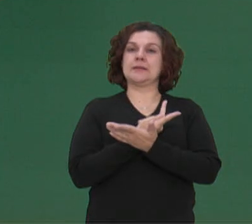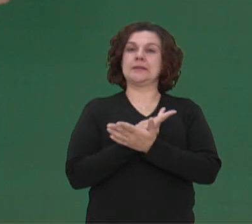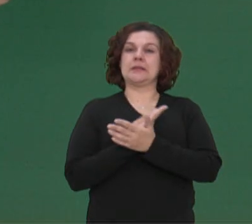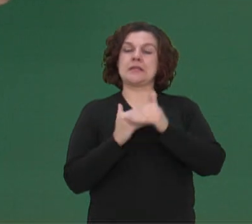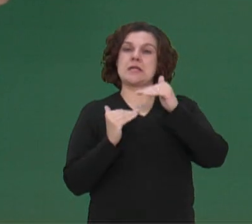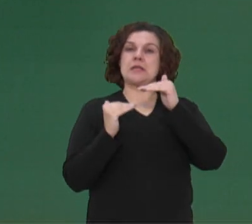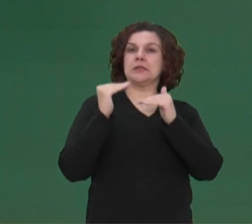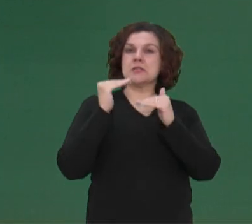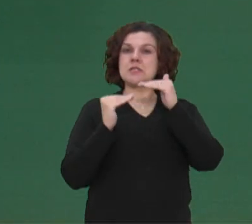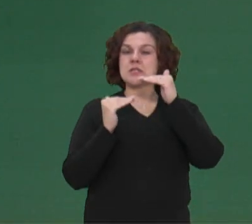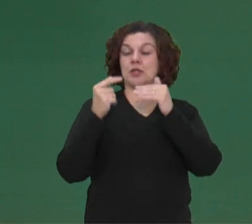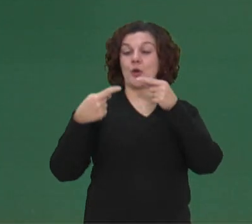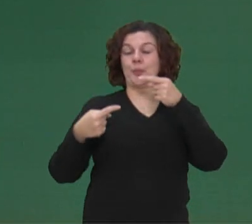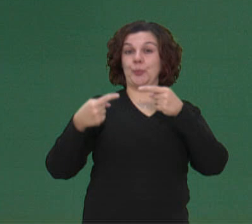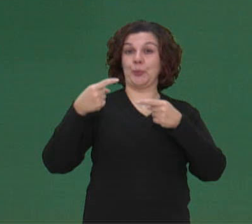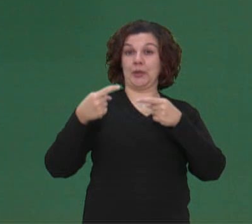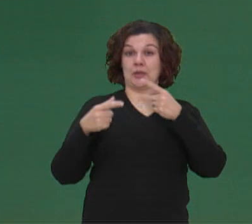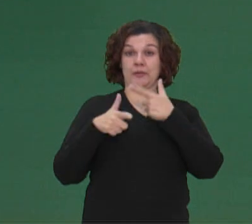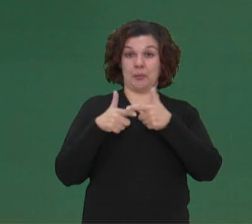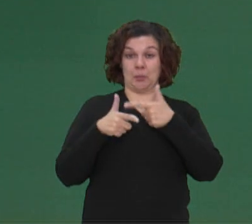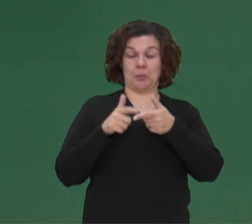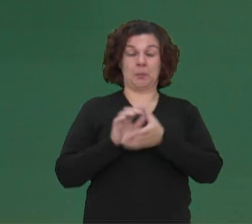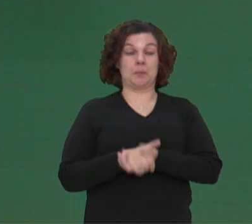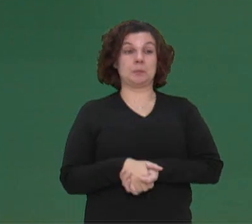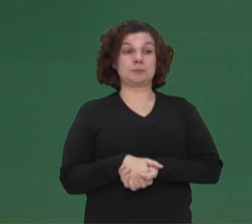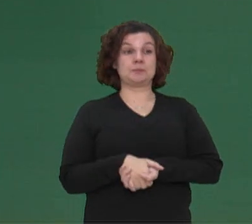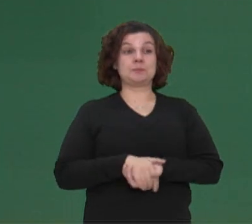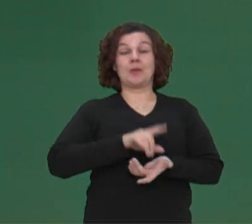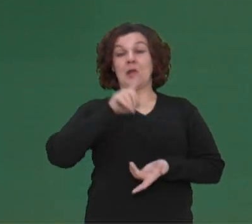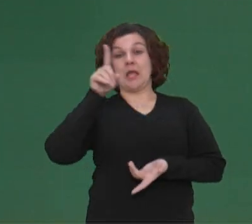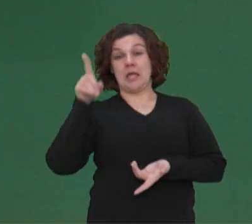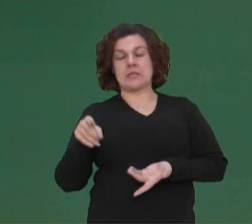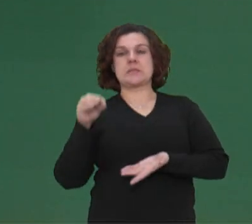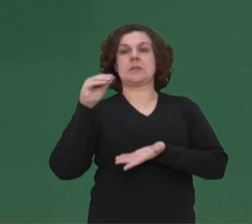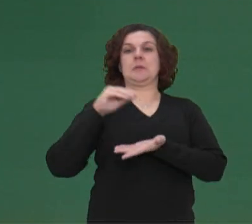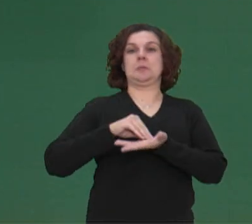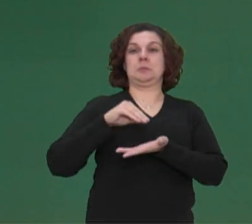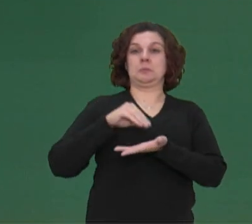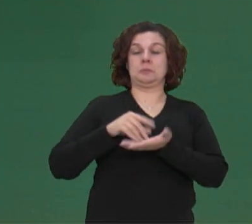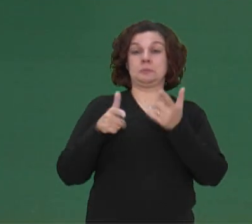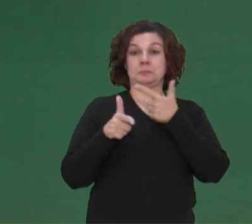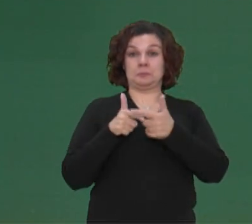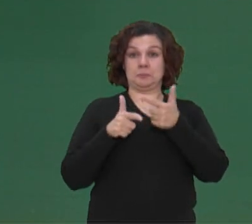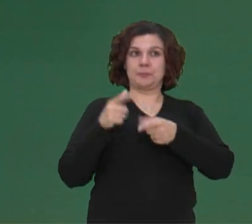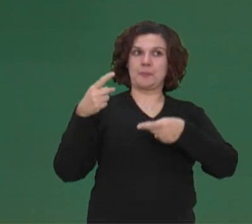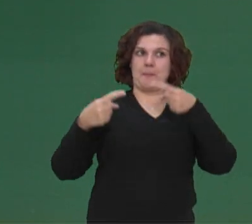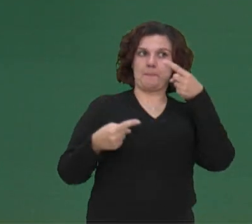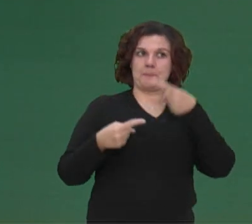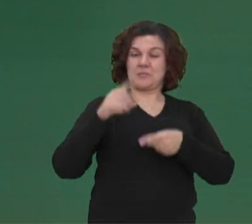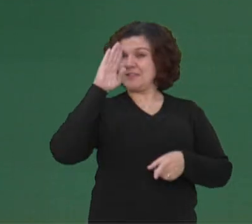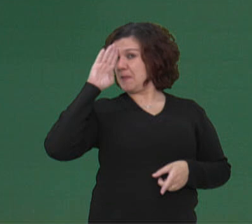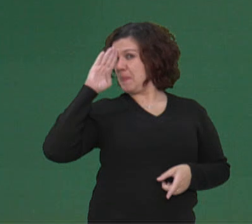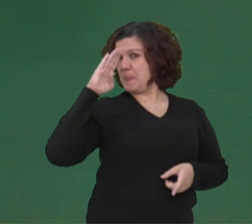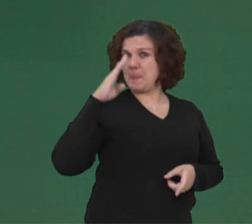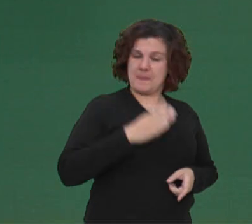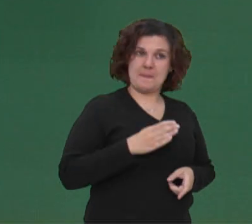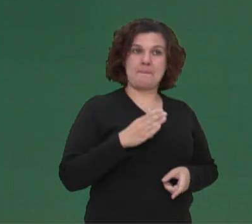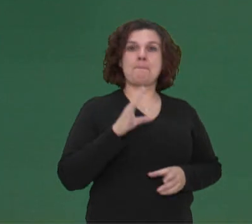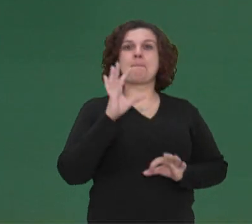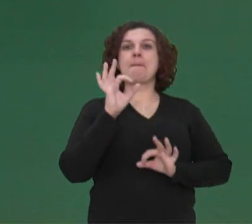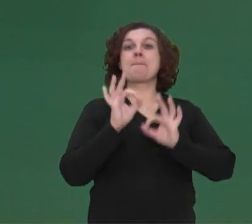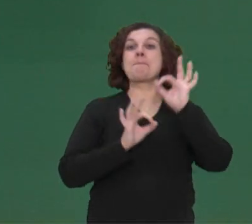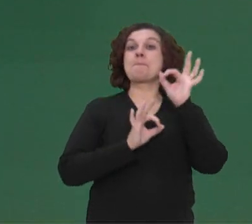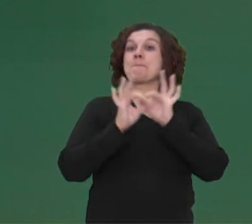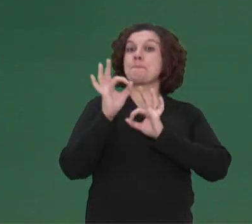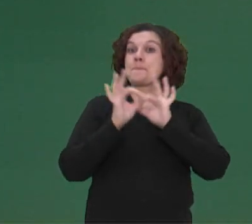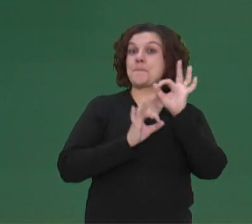instabilidades políticas. E esta instabilidade política, ela repercute direto na infraestrutura. Por